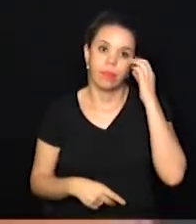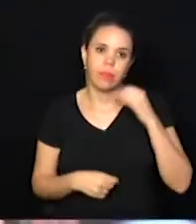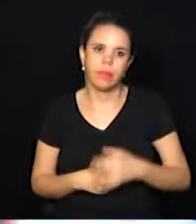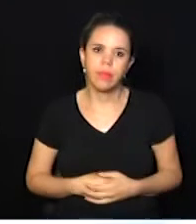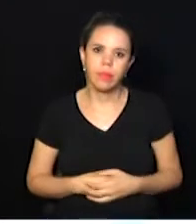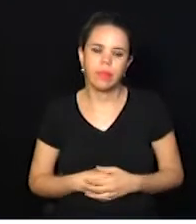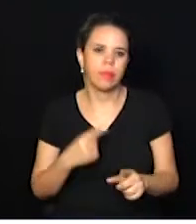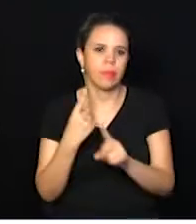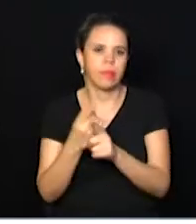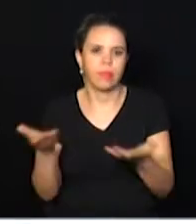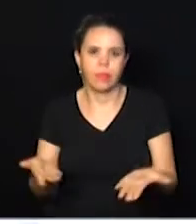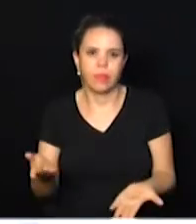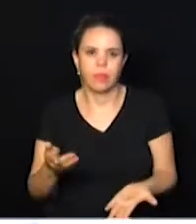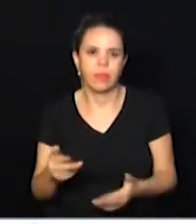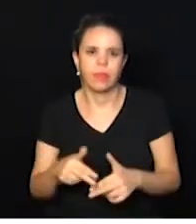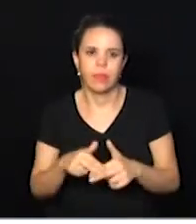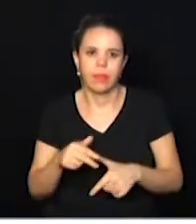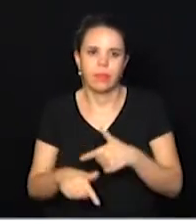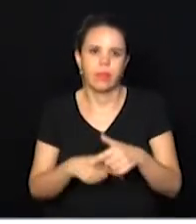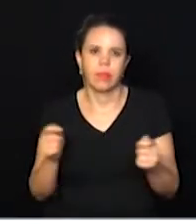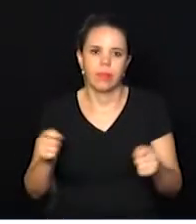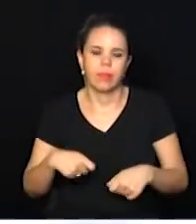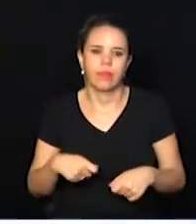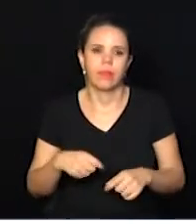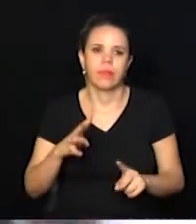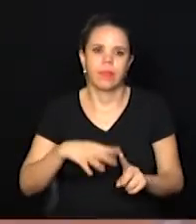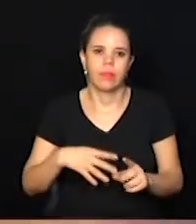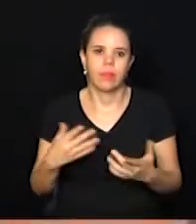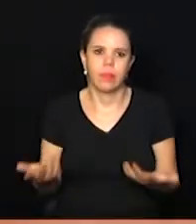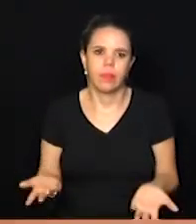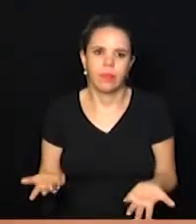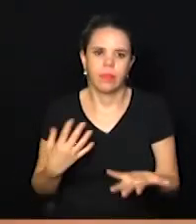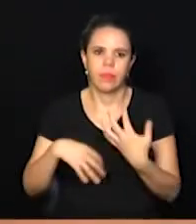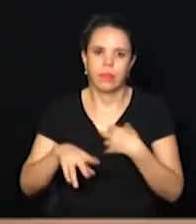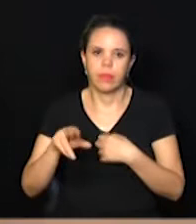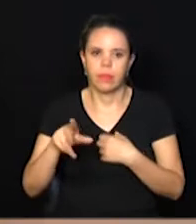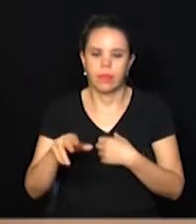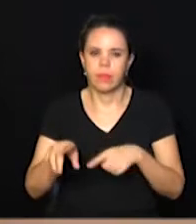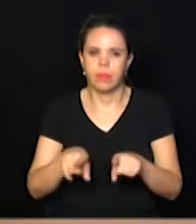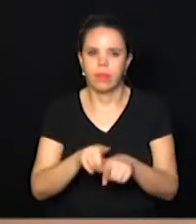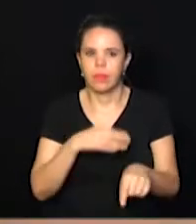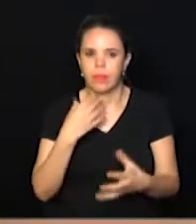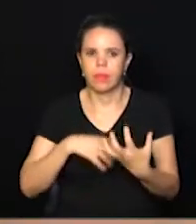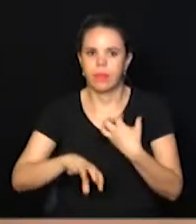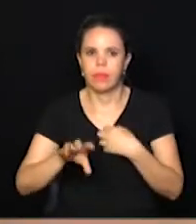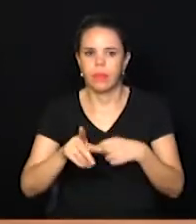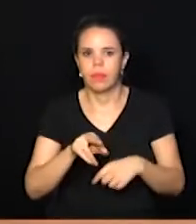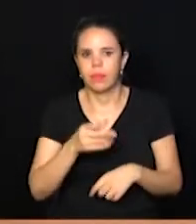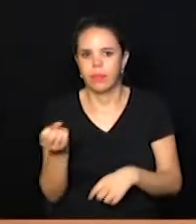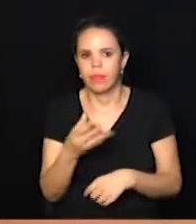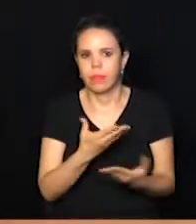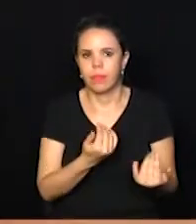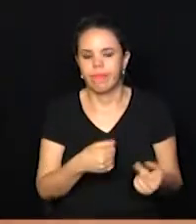esperava encontrá-lo aqui hoje em função desse processo de condolências, né? Teu irmão foi uma das vítimas do Covid, eu também perdi meu irmão mais novo